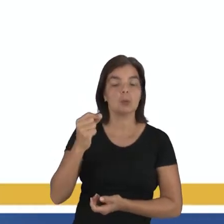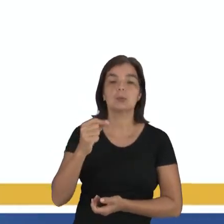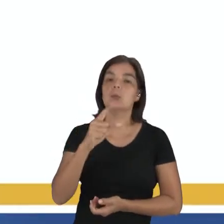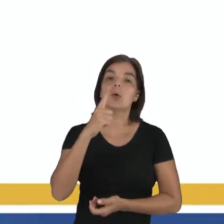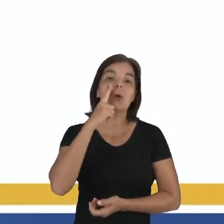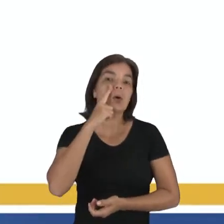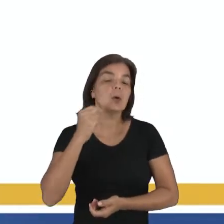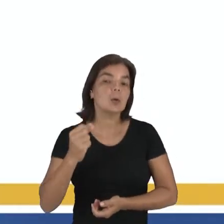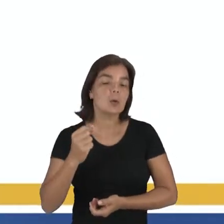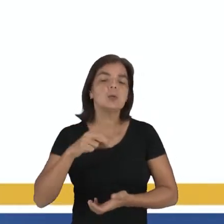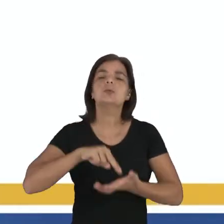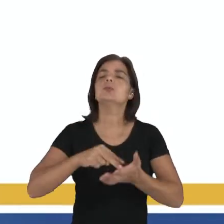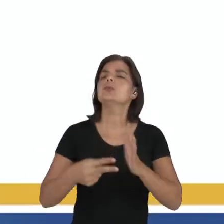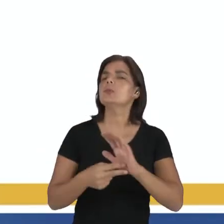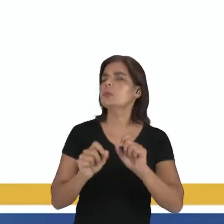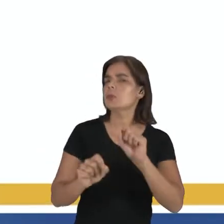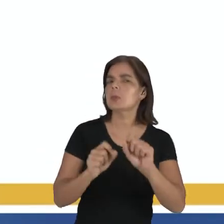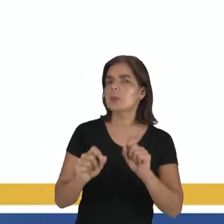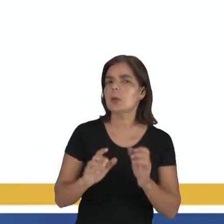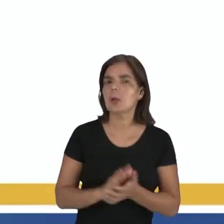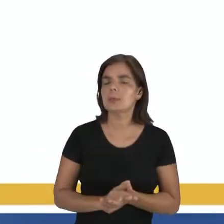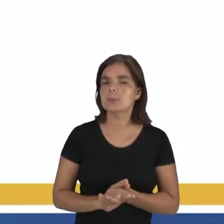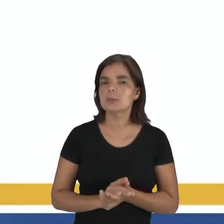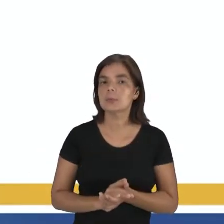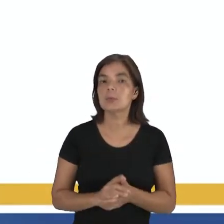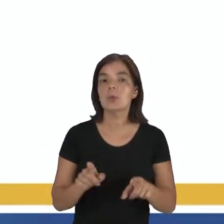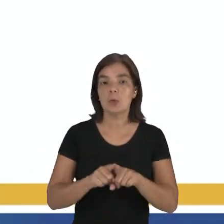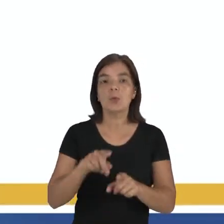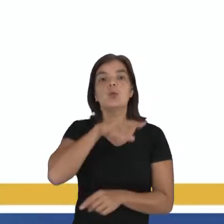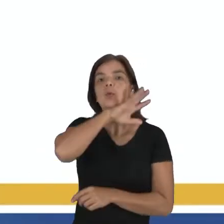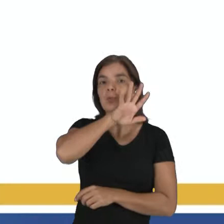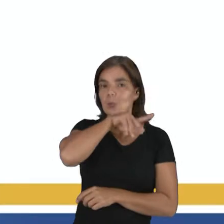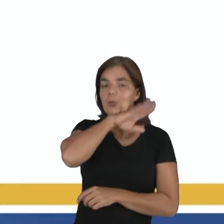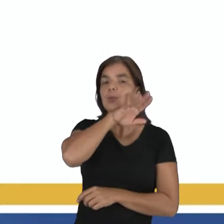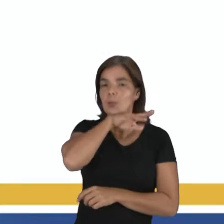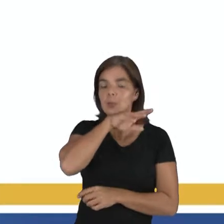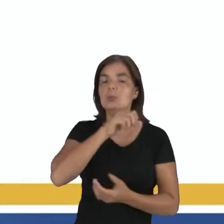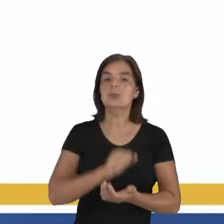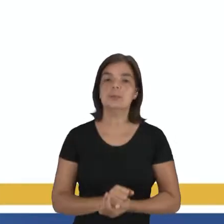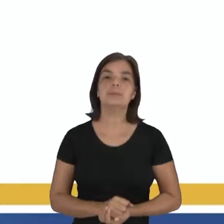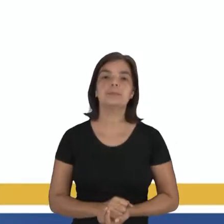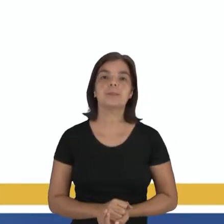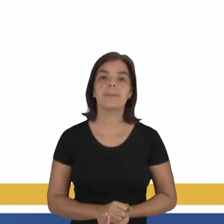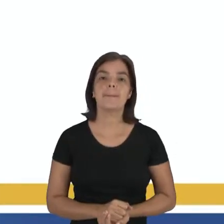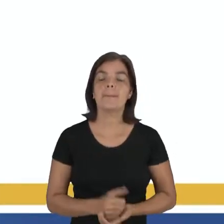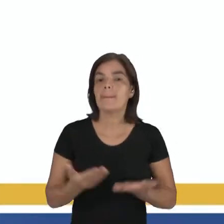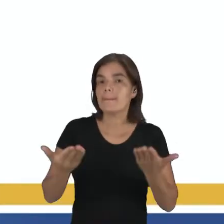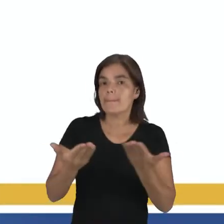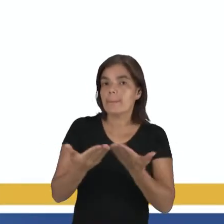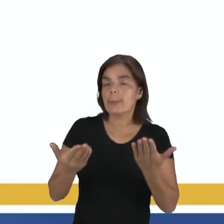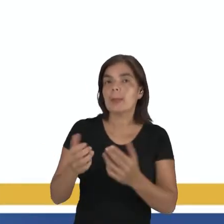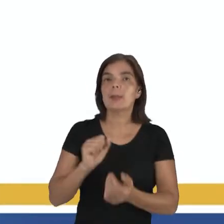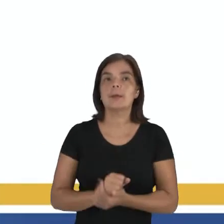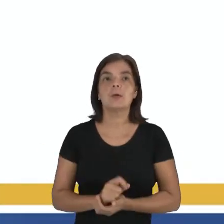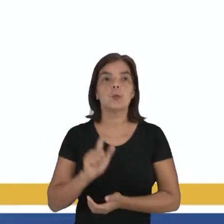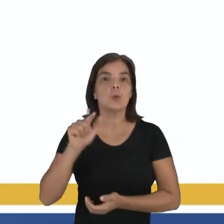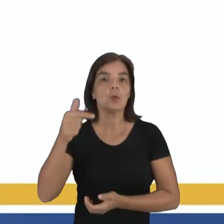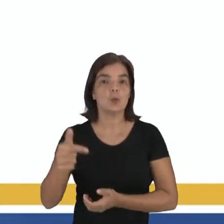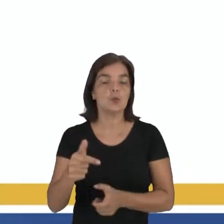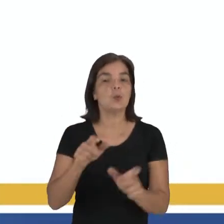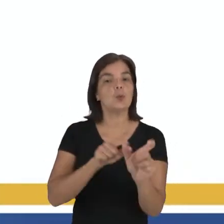palavra gato significa o quê? No sentido literal, o animal, o felino. Agora, o